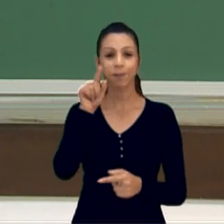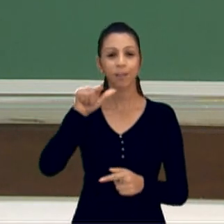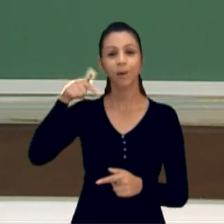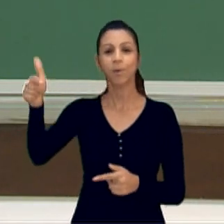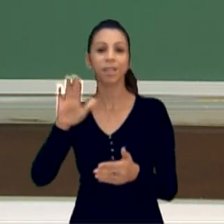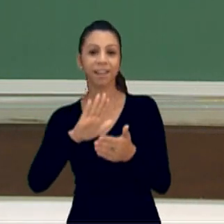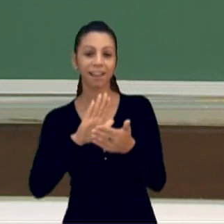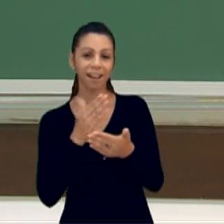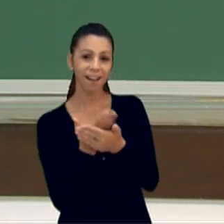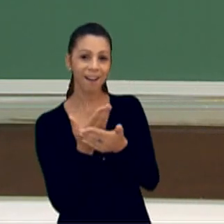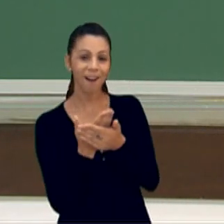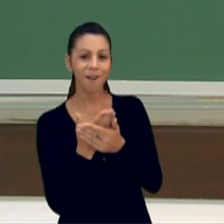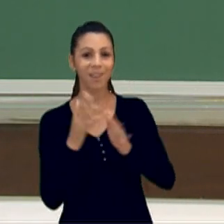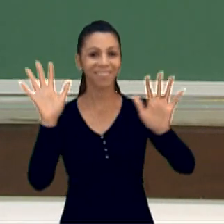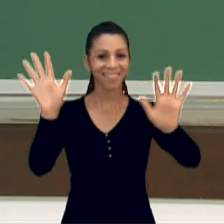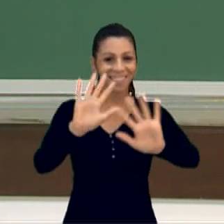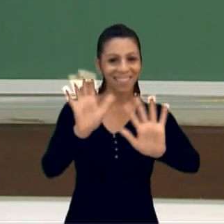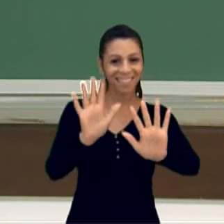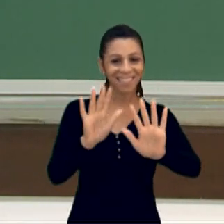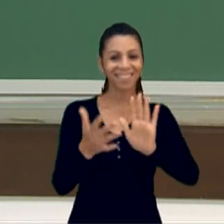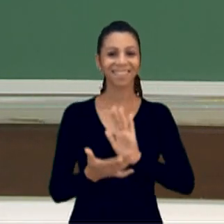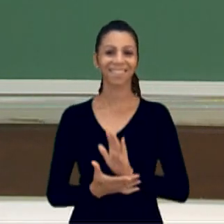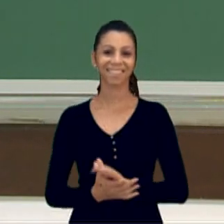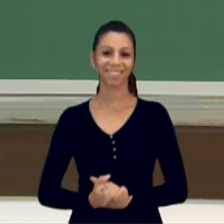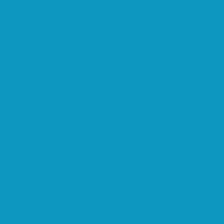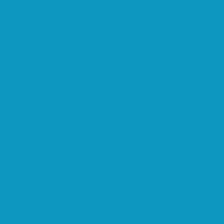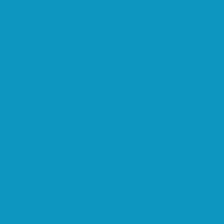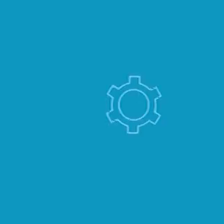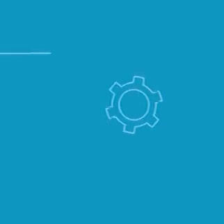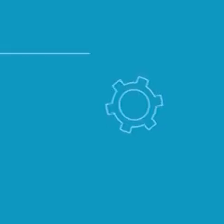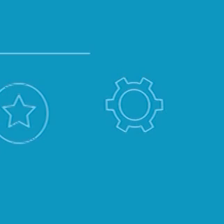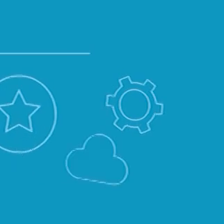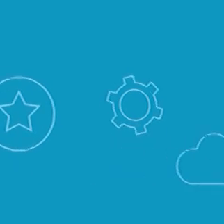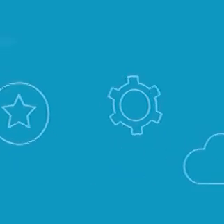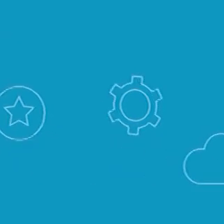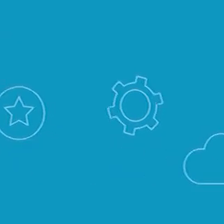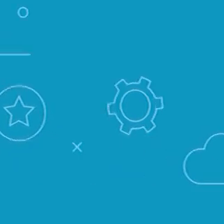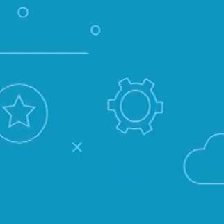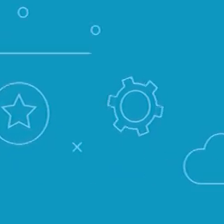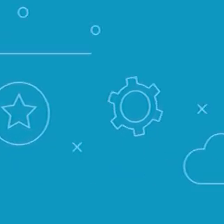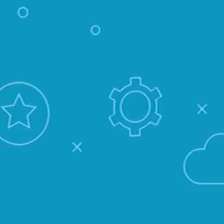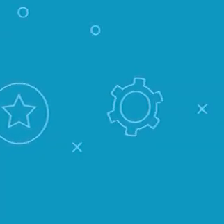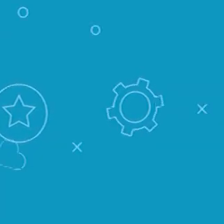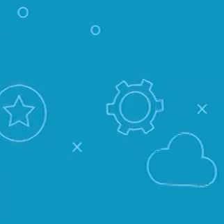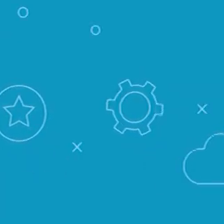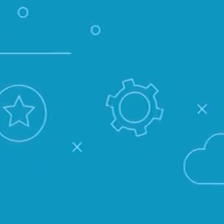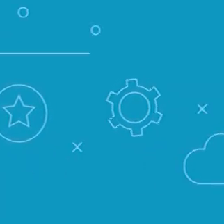Bye, bye.